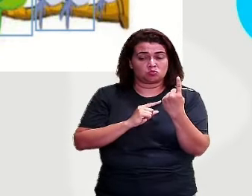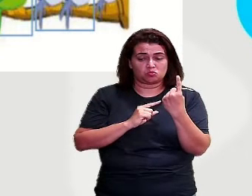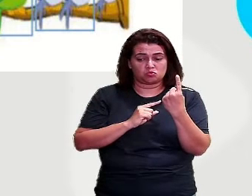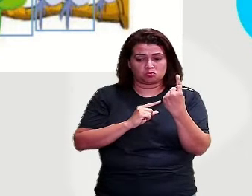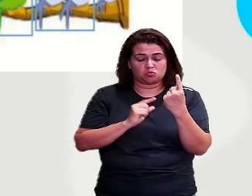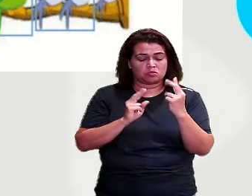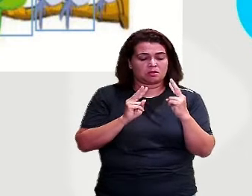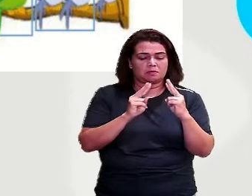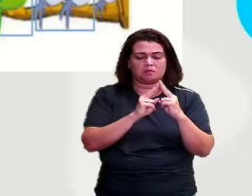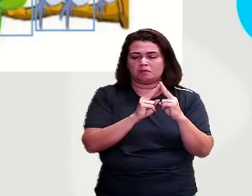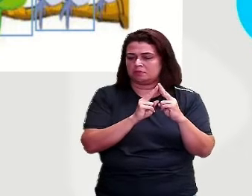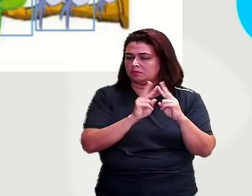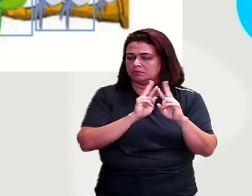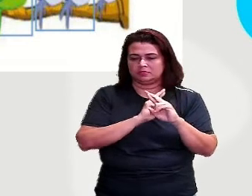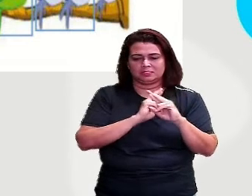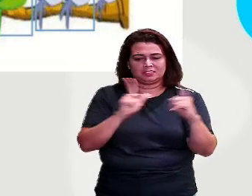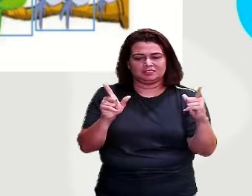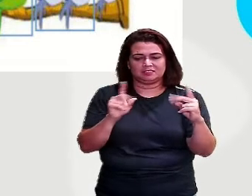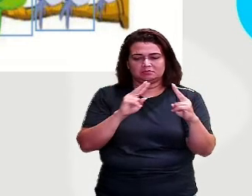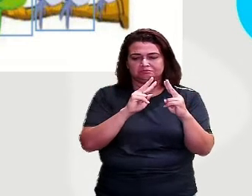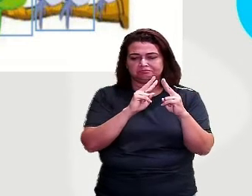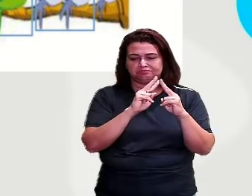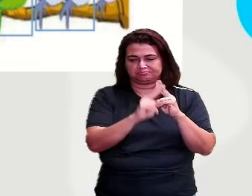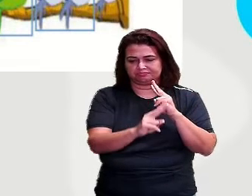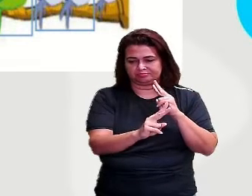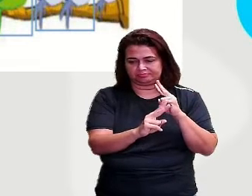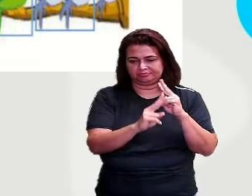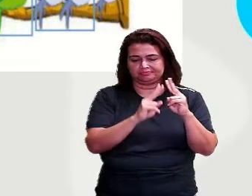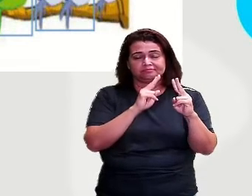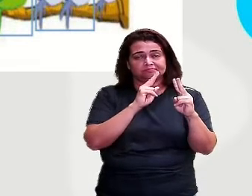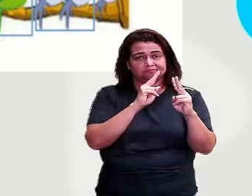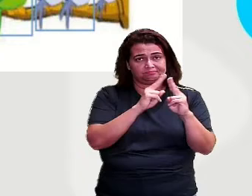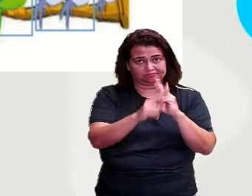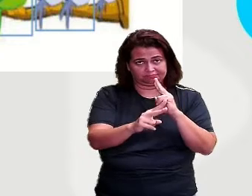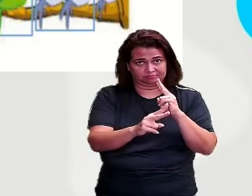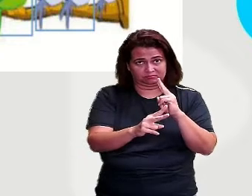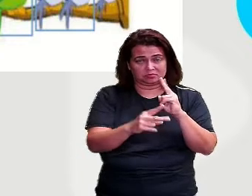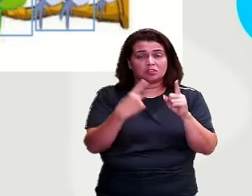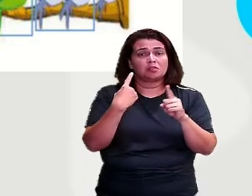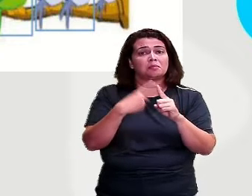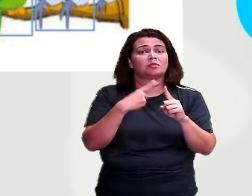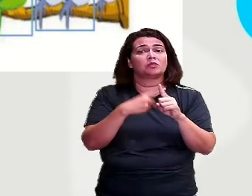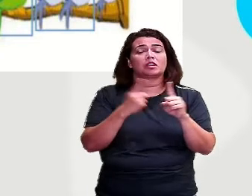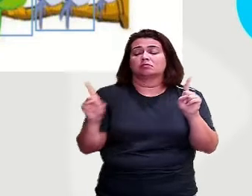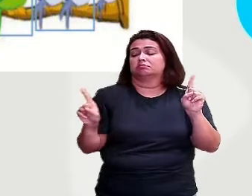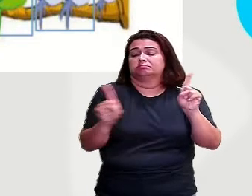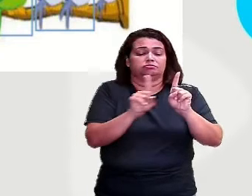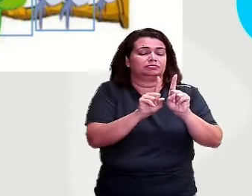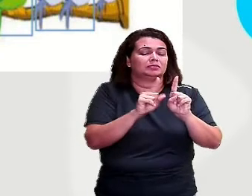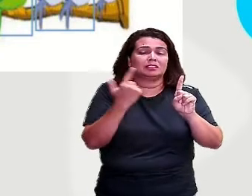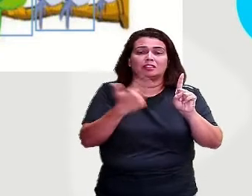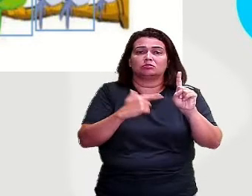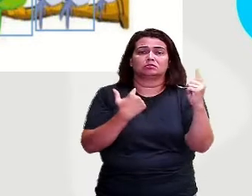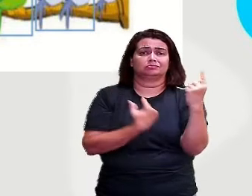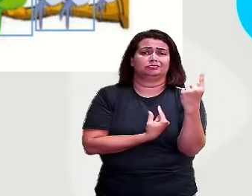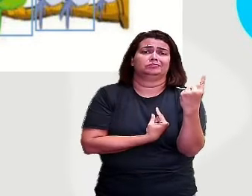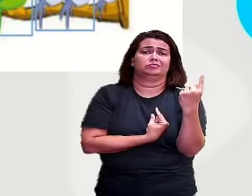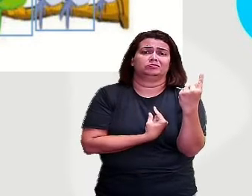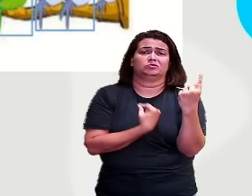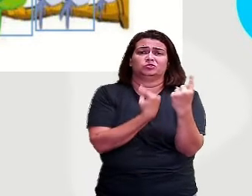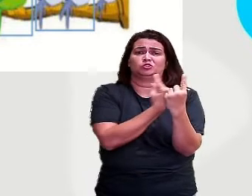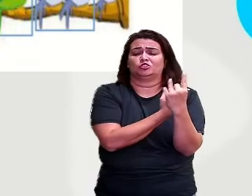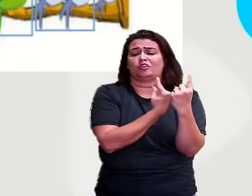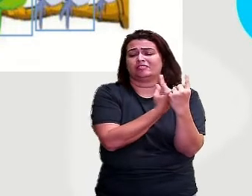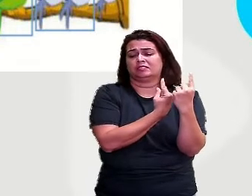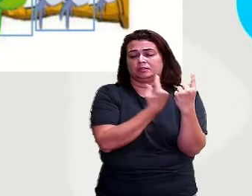é um número par. 1 é um número ímpar. Porque ele não tem o casalzinho dele. Agora, vamos lá para o número